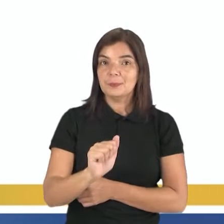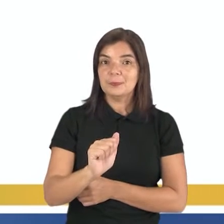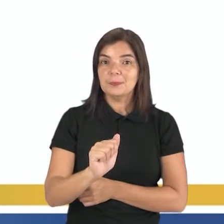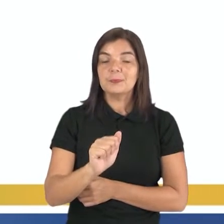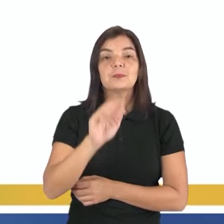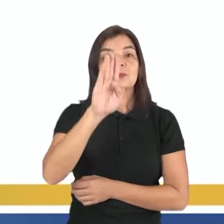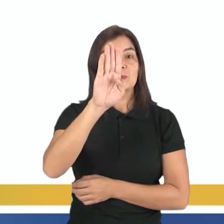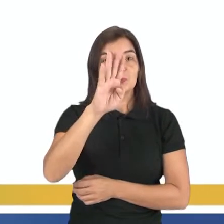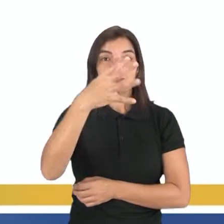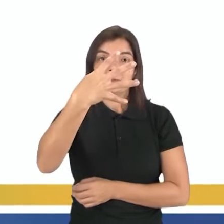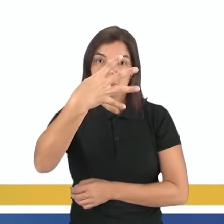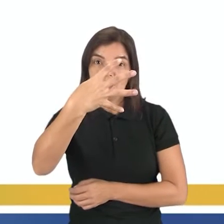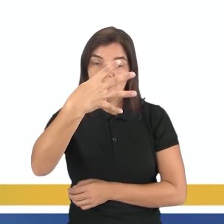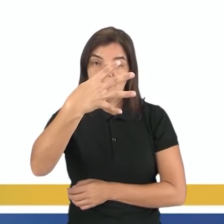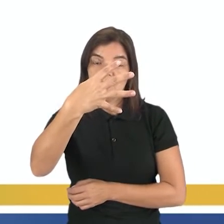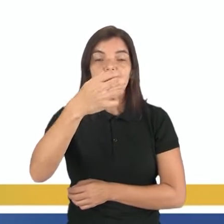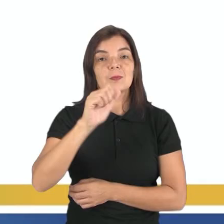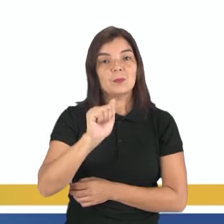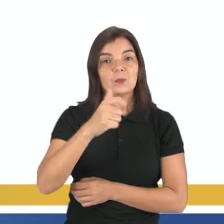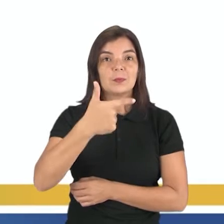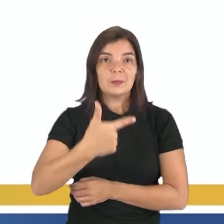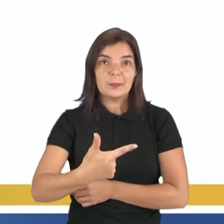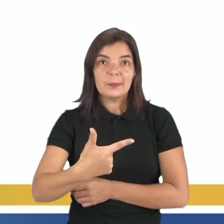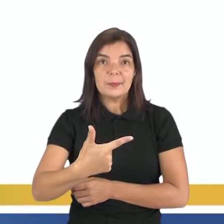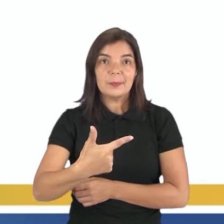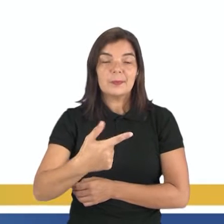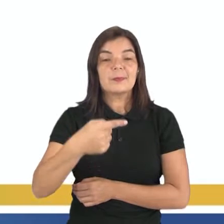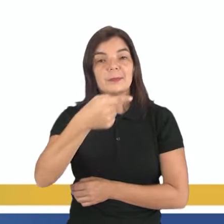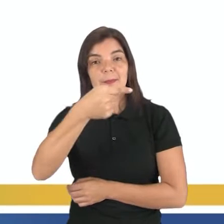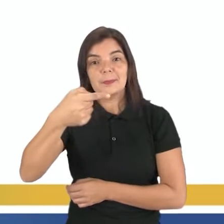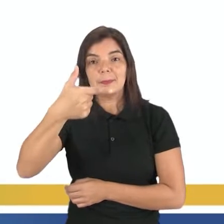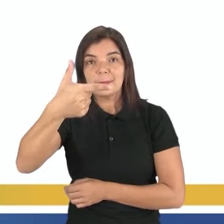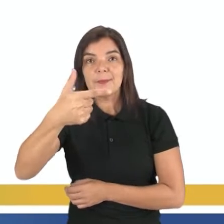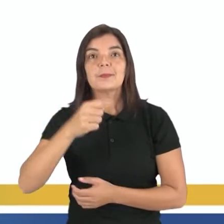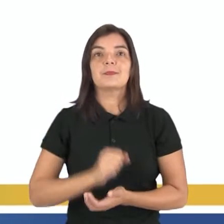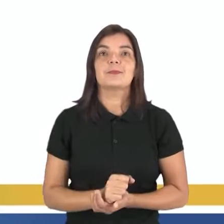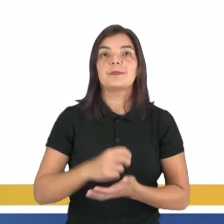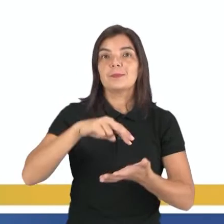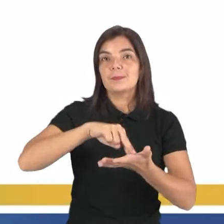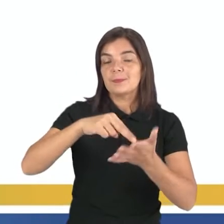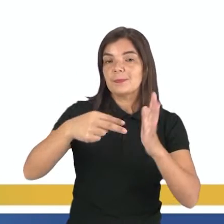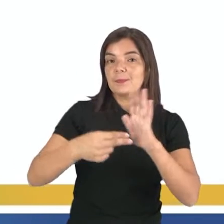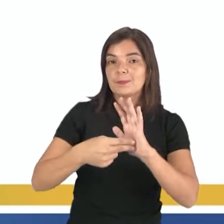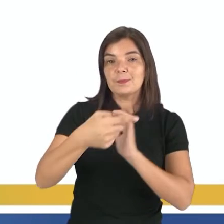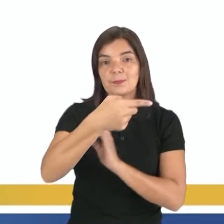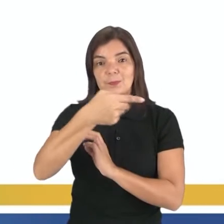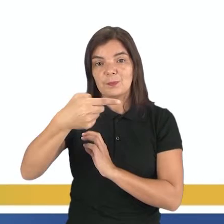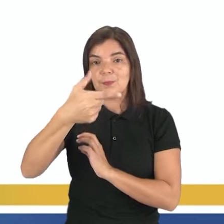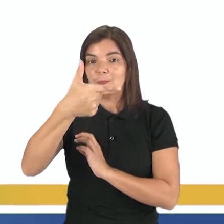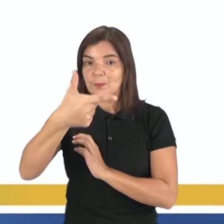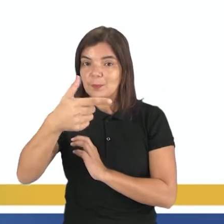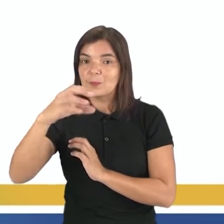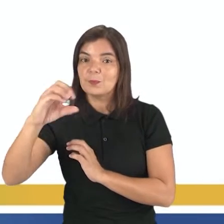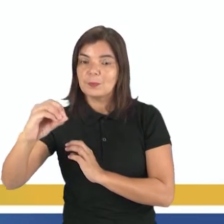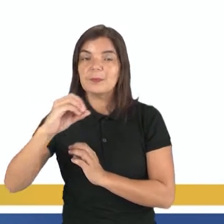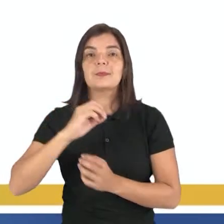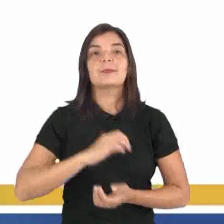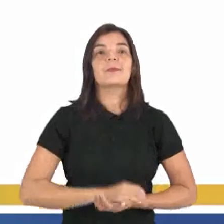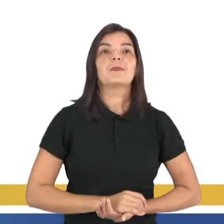o b é 4 e o a é 2, né? Então, menos 4 sobre 2, que dá menos 2. Ou seja, no ponto menos 2 e